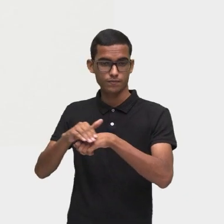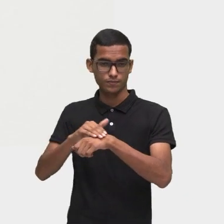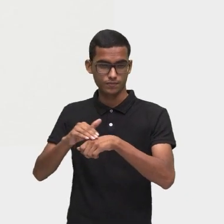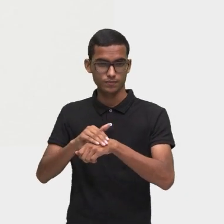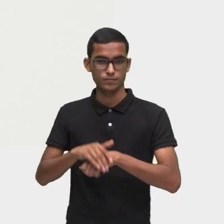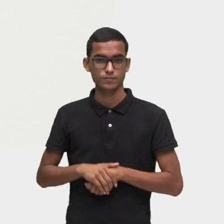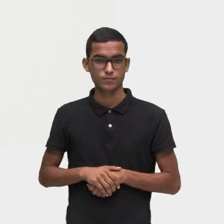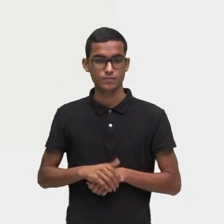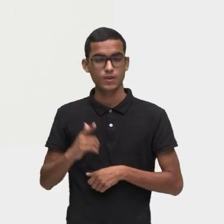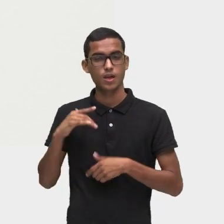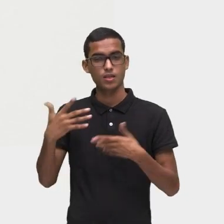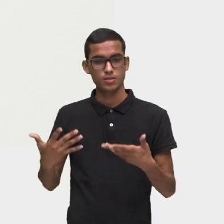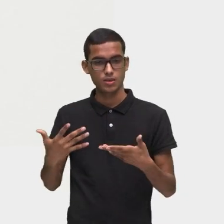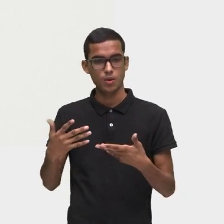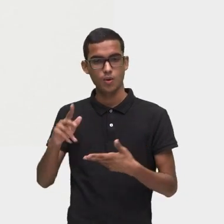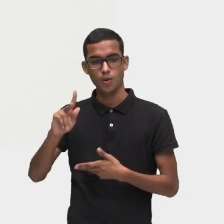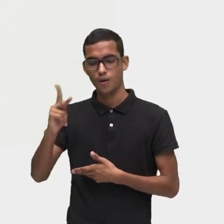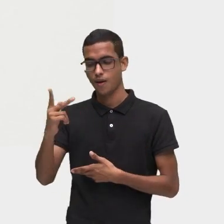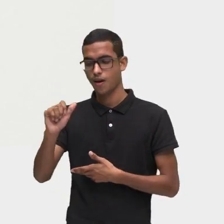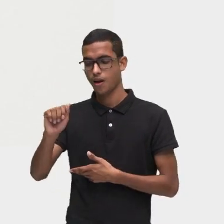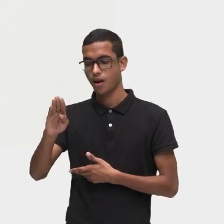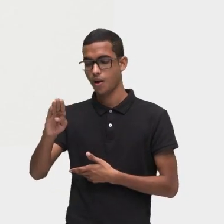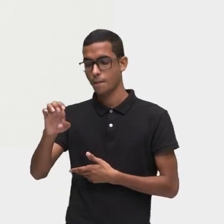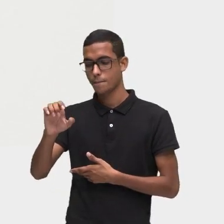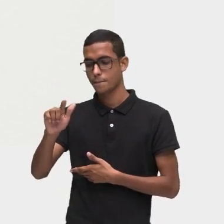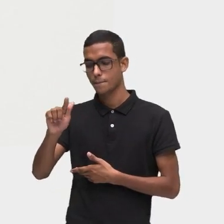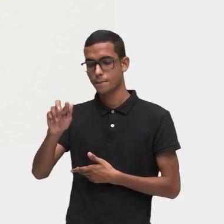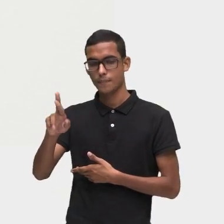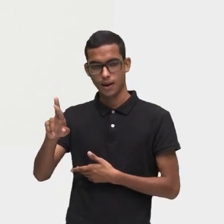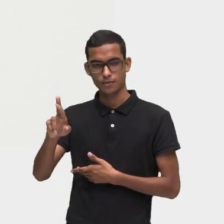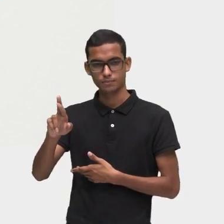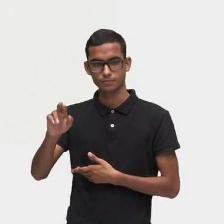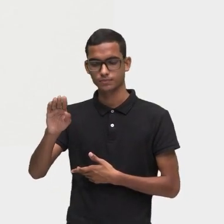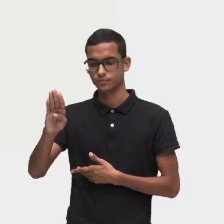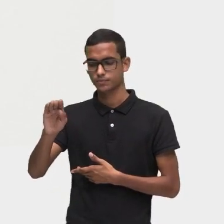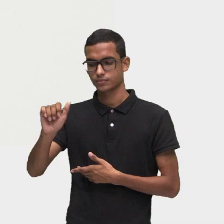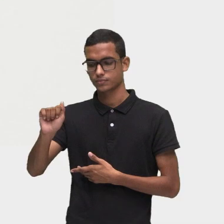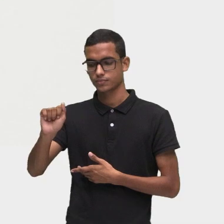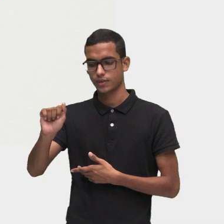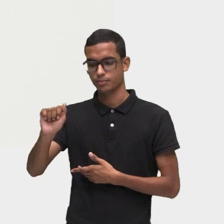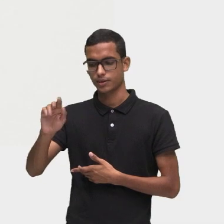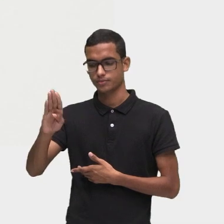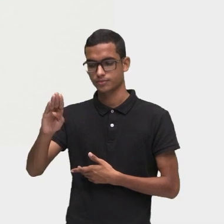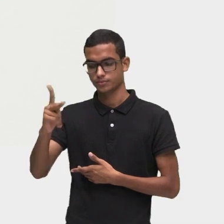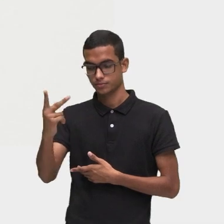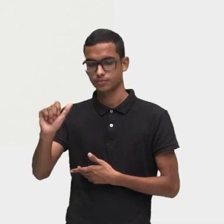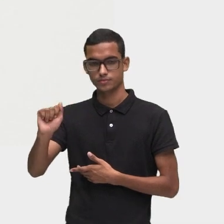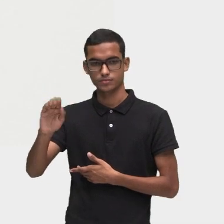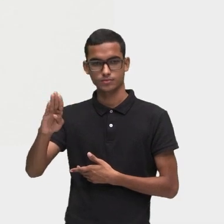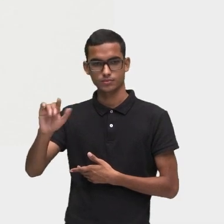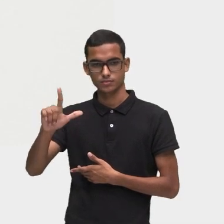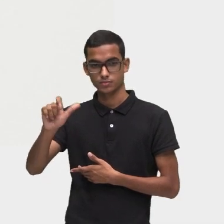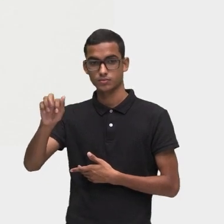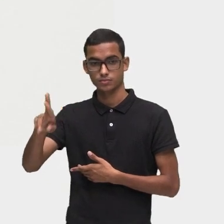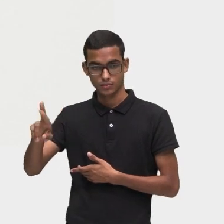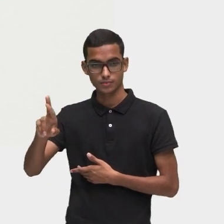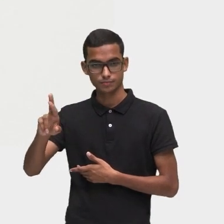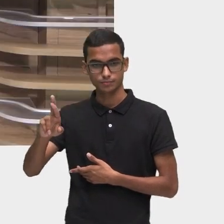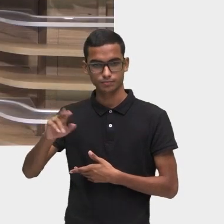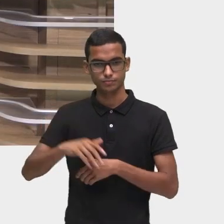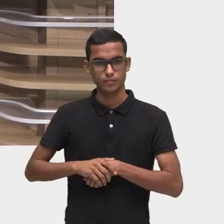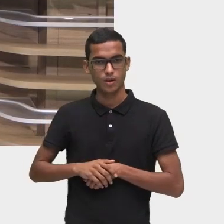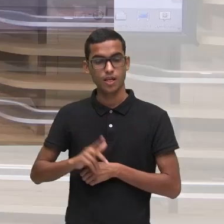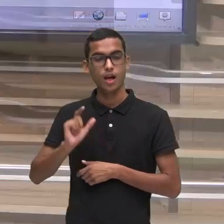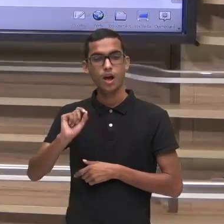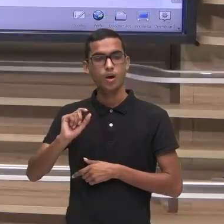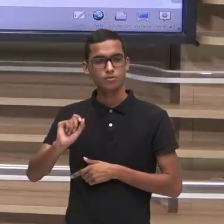hablar, ele está no pretérito indefinido. Quero aqui parabenizar aos nossos alunos